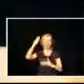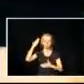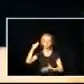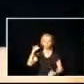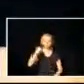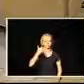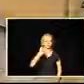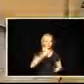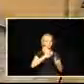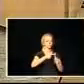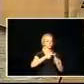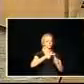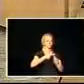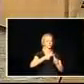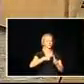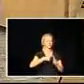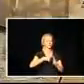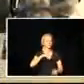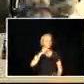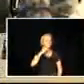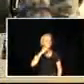senhor presidente.